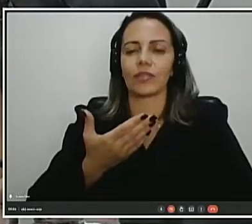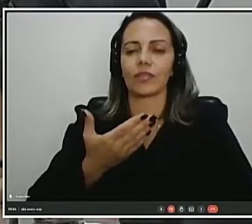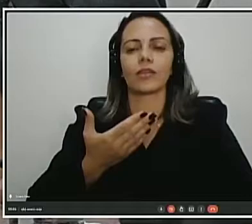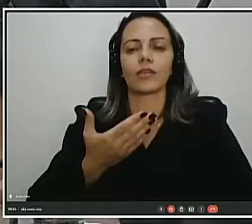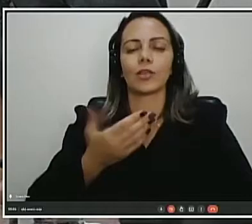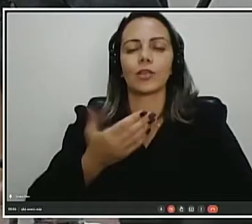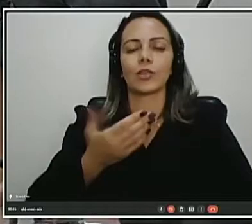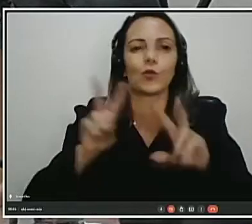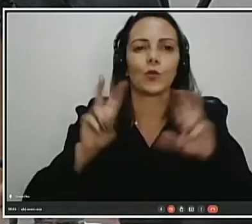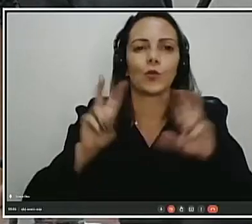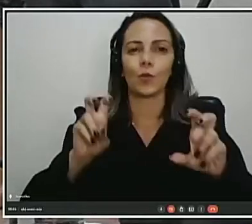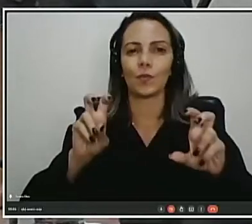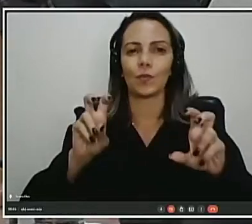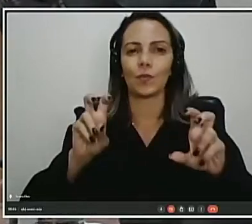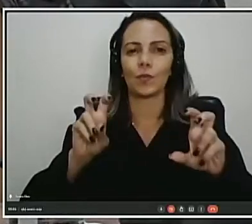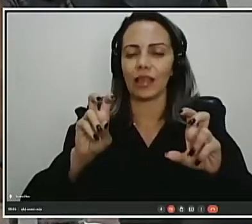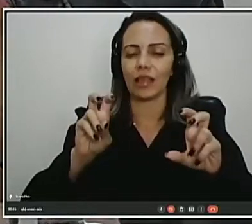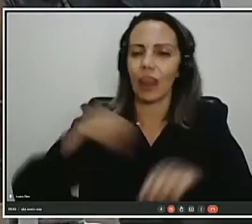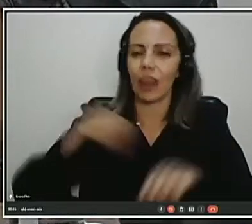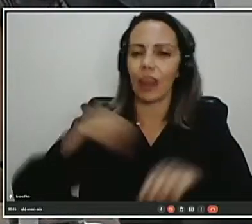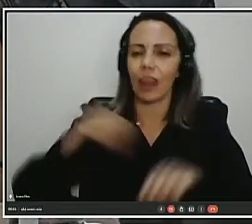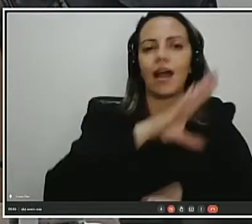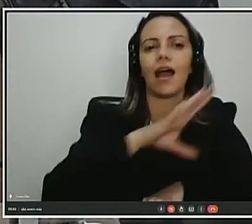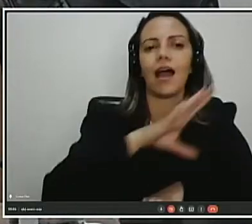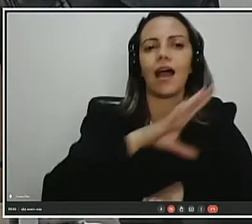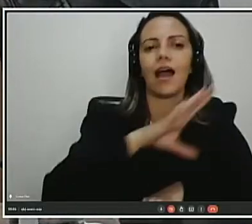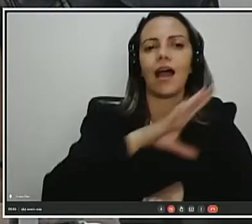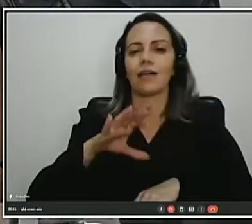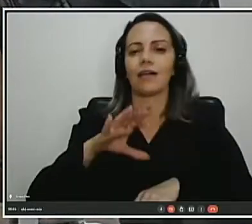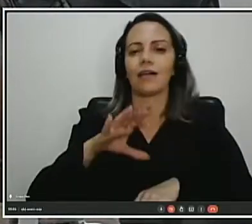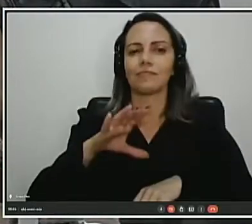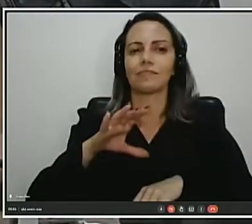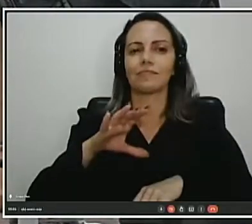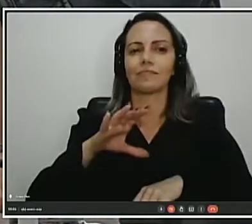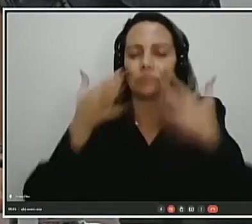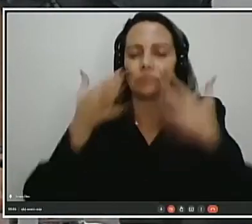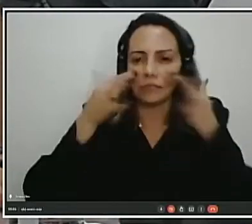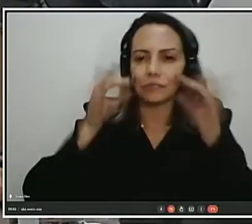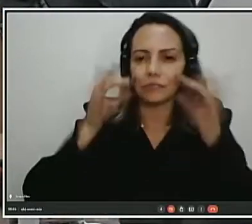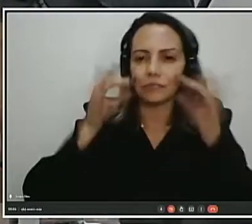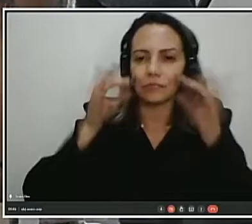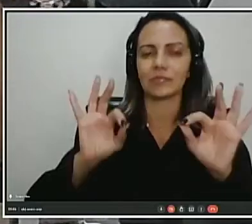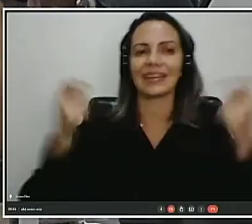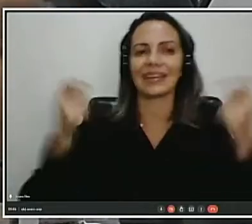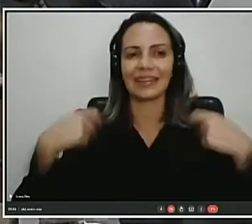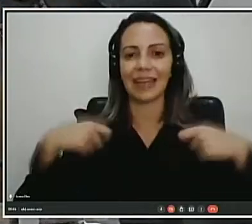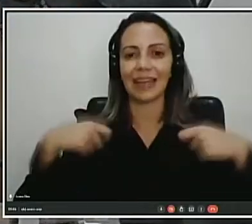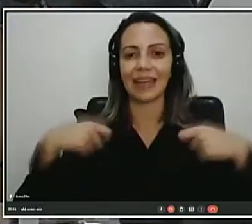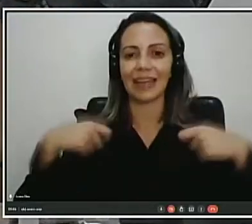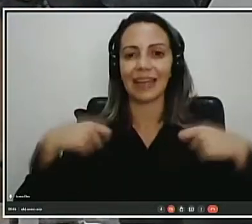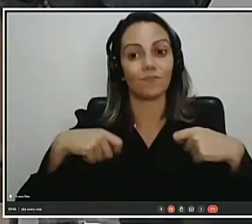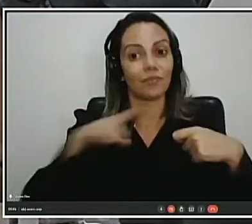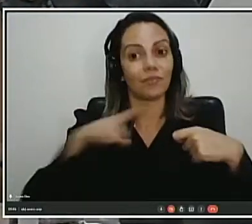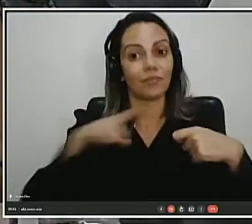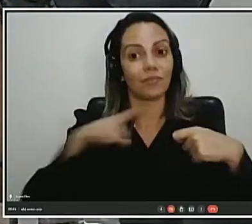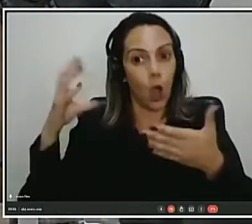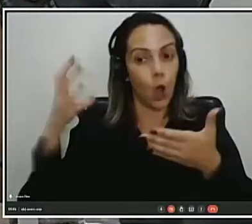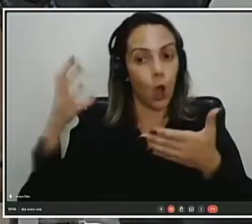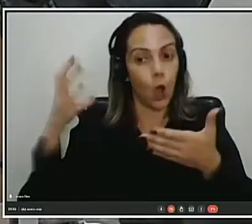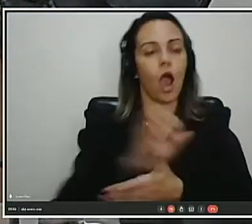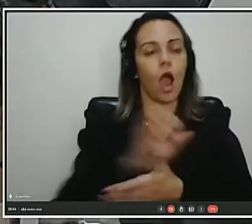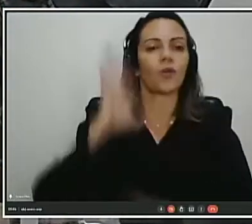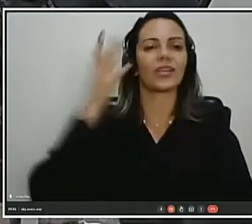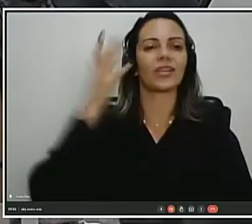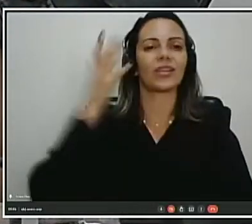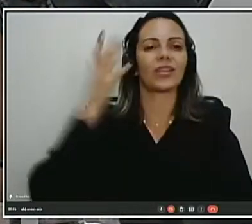que leve em consideração a necessidade e os cuidados e atenção aos golpes que estão acontecendo na nossa